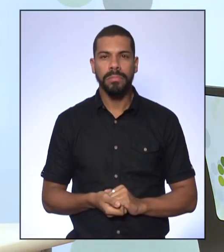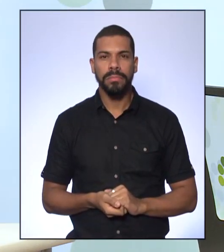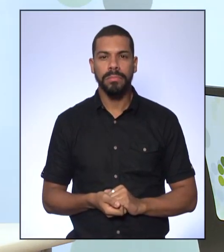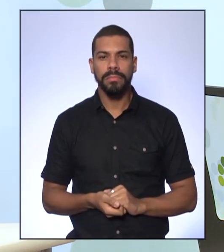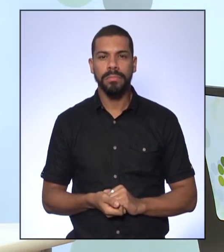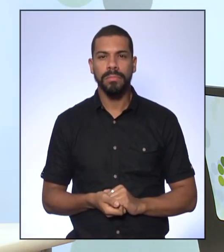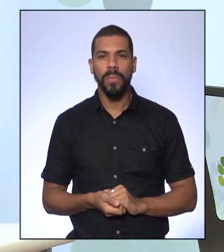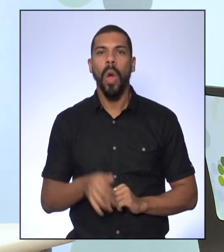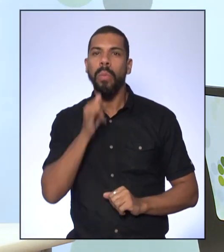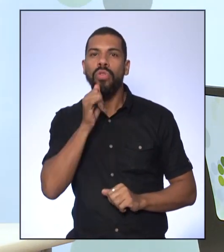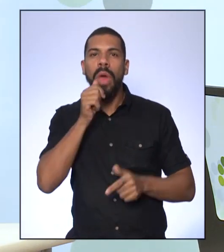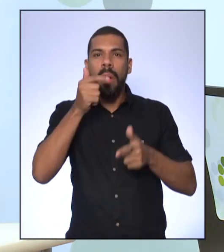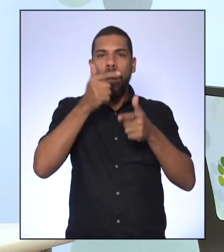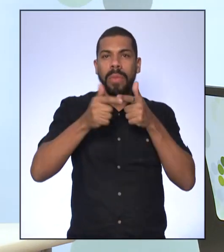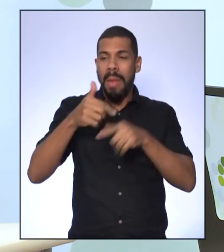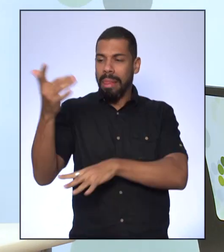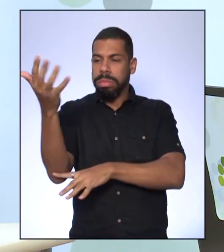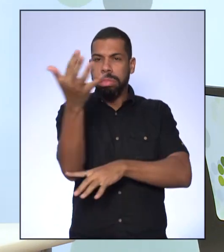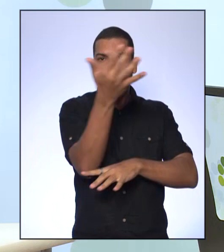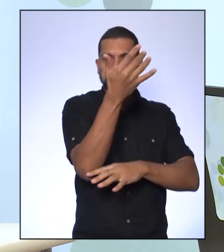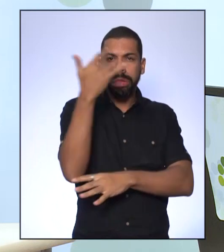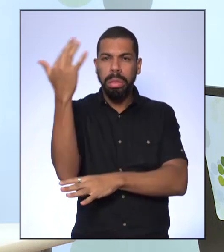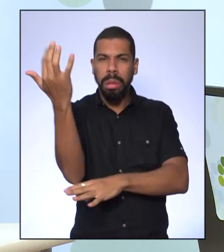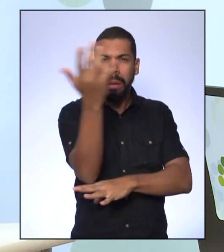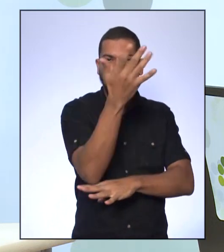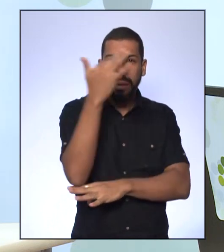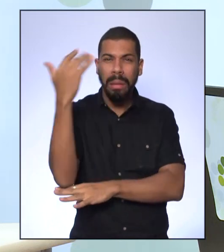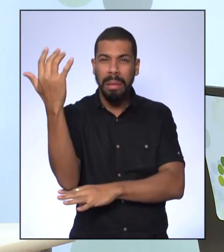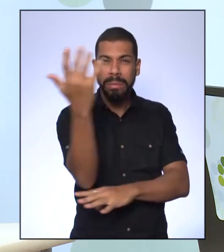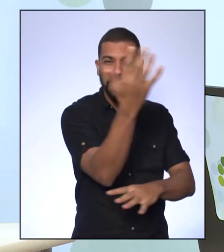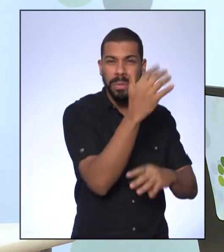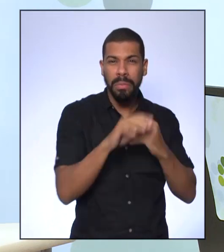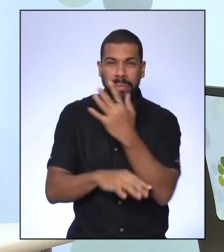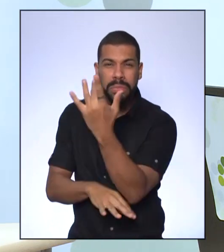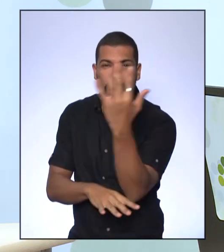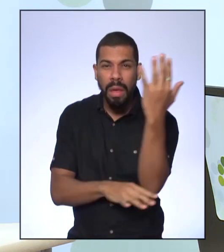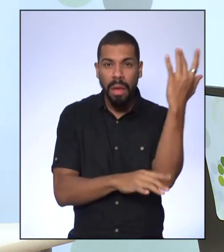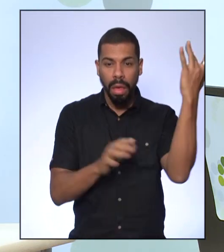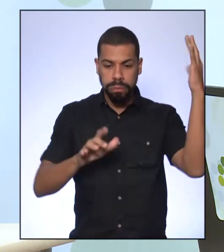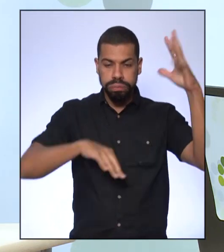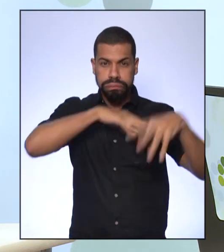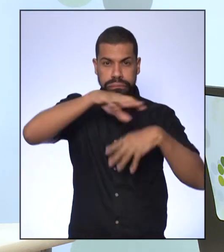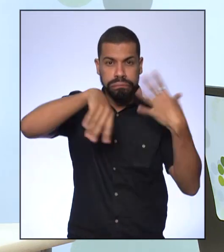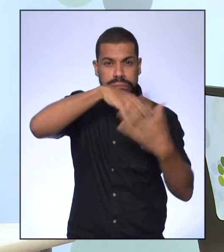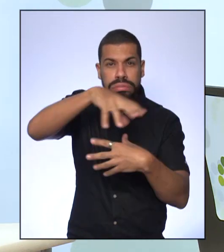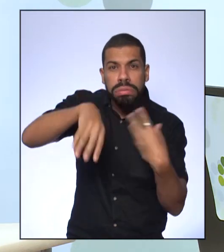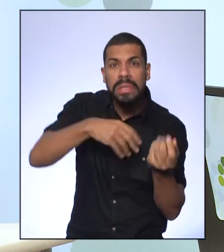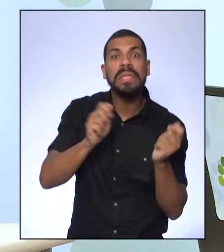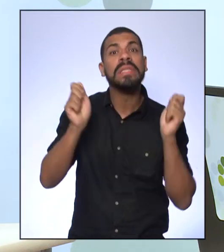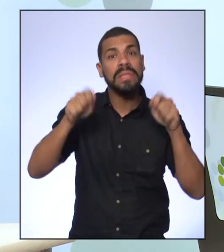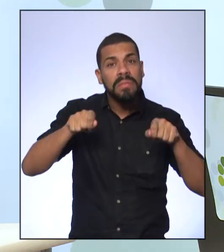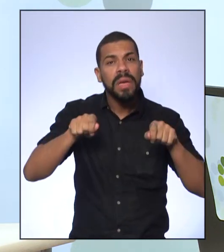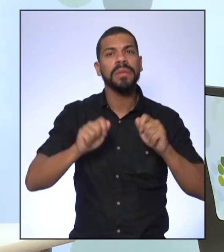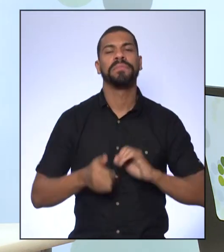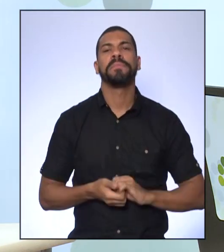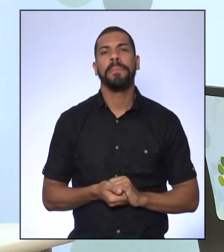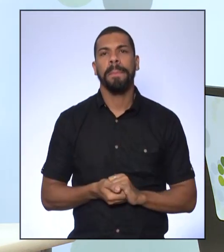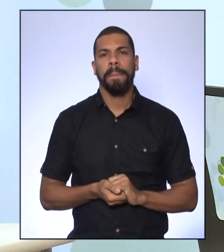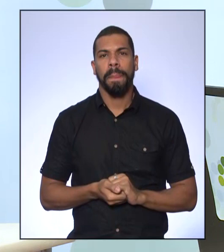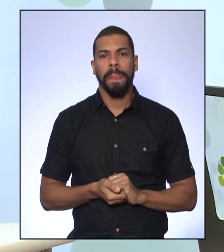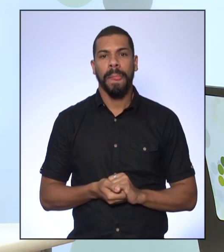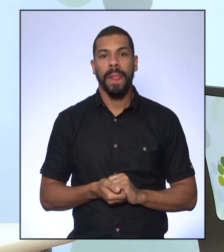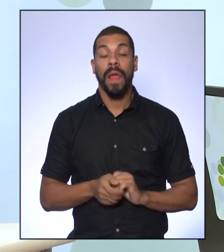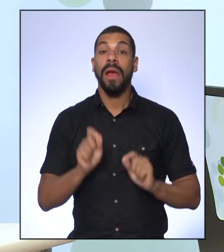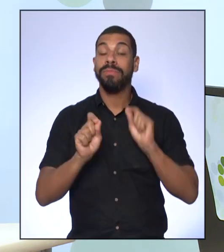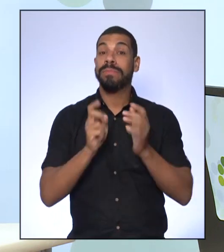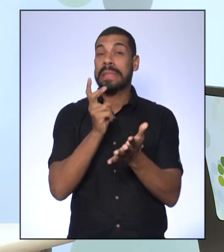os desastres naturais, né, a gente pode utilizar várias ferramentas lá de mapeamento, né, e utilizando